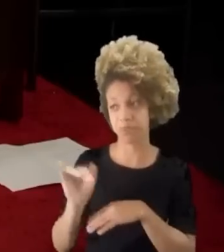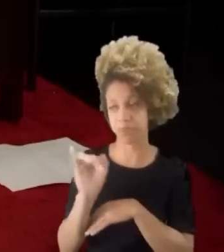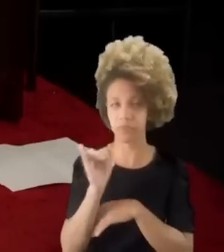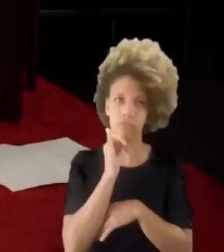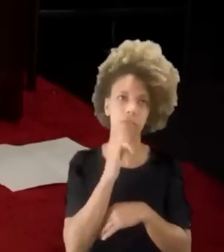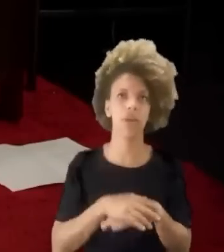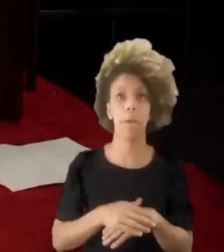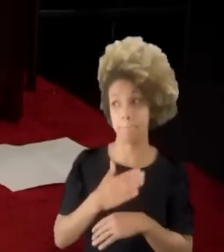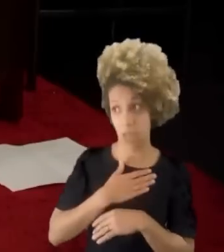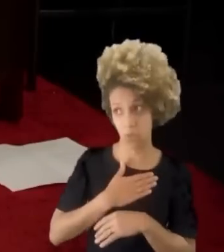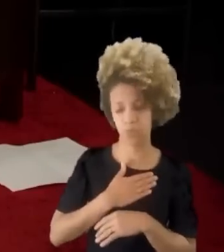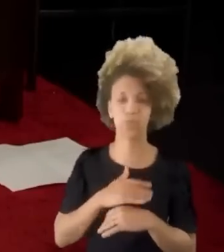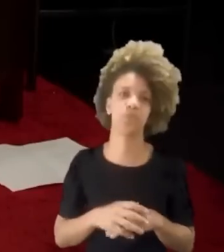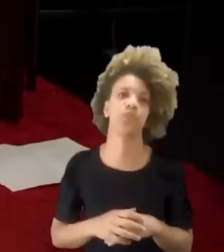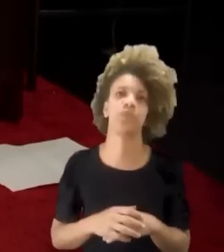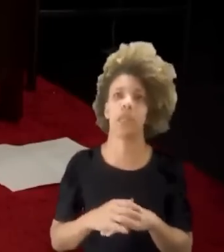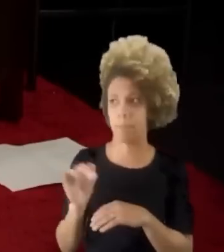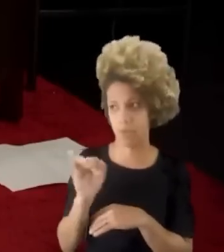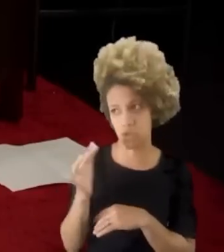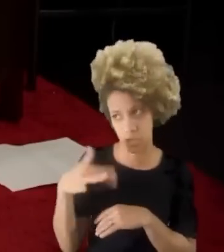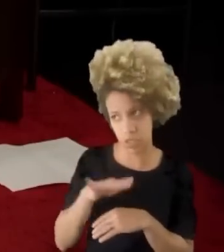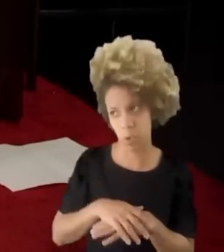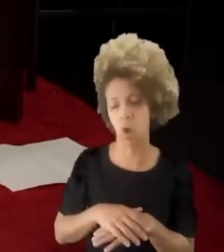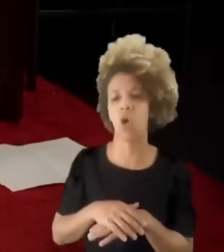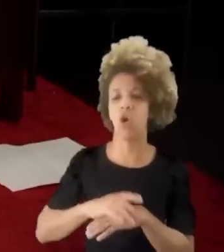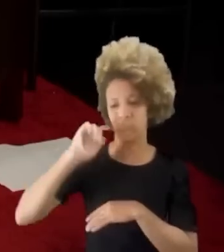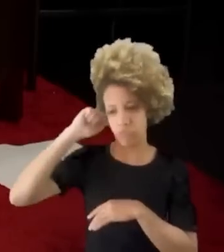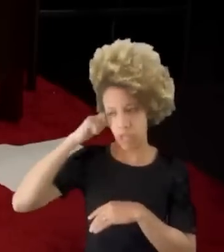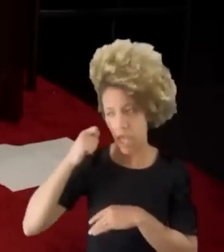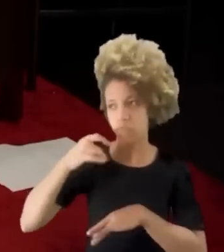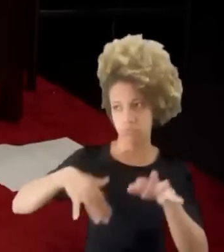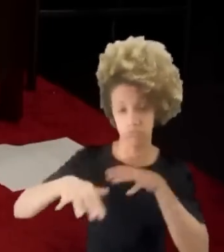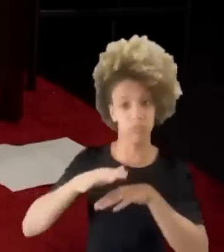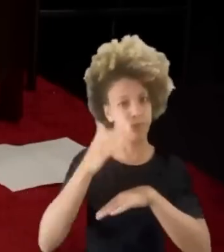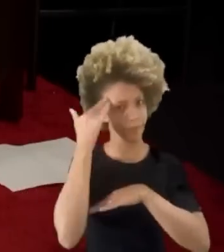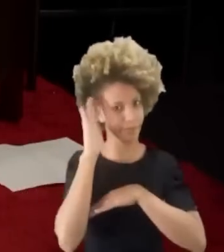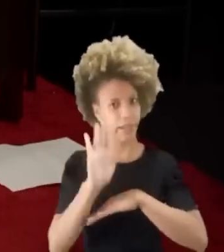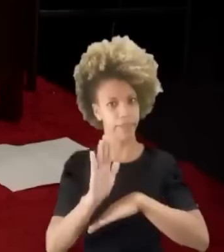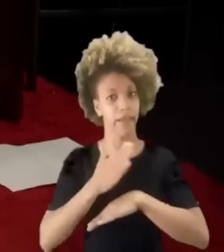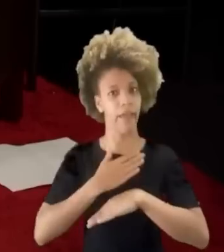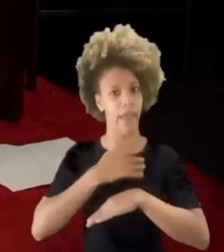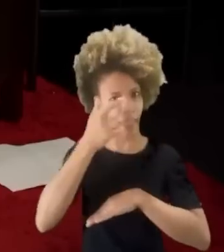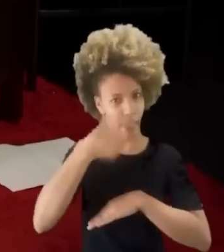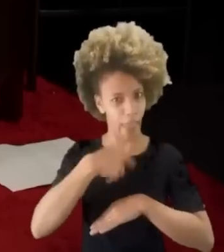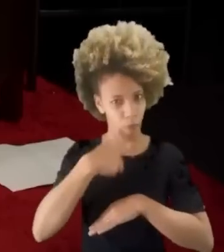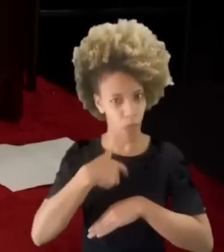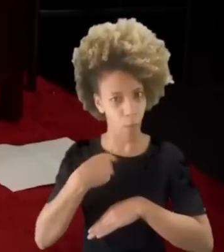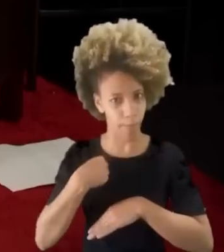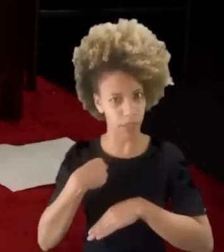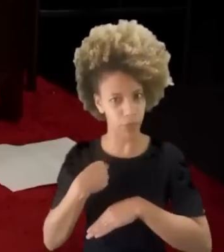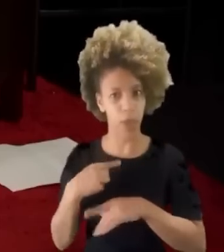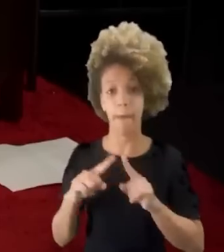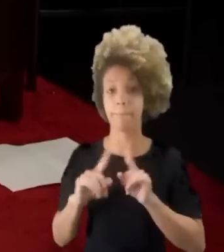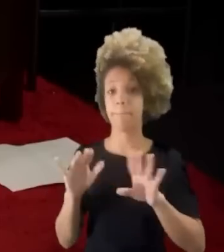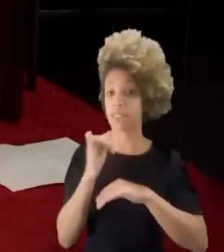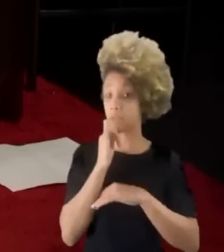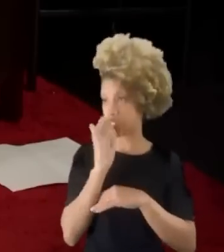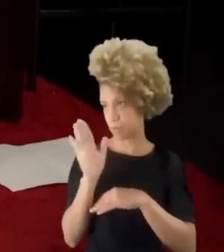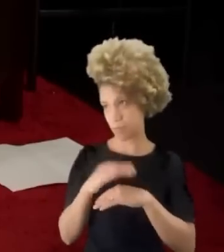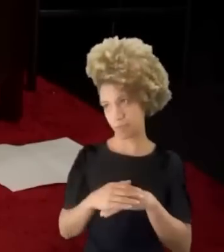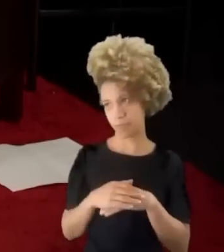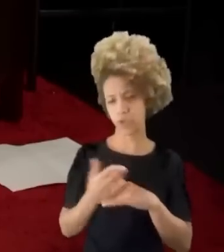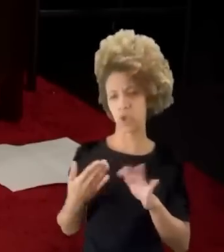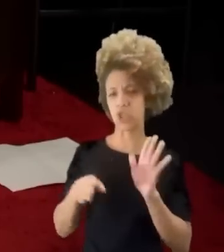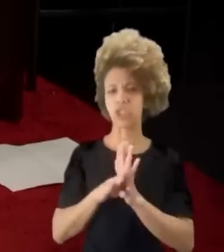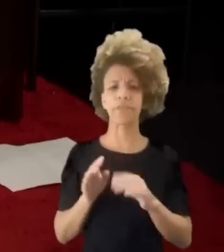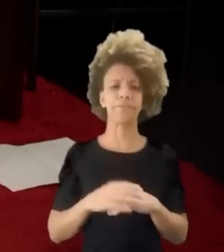um irmão por exemplo chegou meu né meus irmão aí do movimento negro tudo entenda bem ó eu eu penso assim tá quando chega